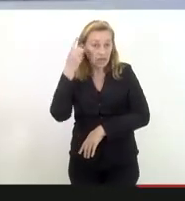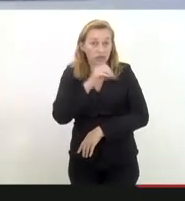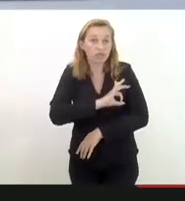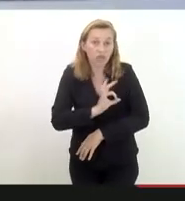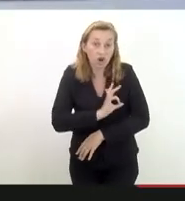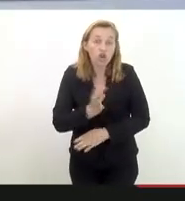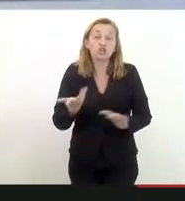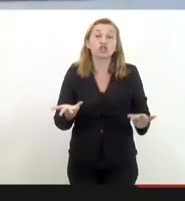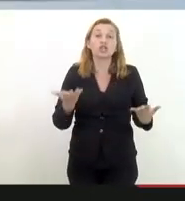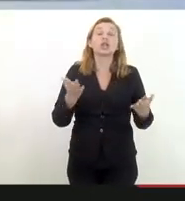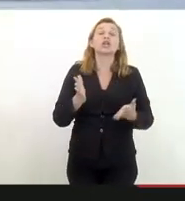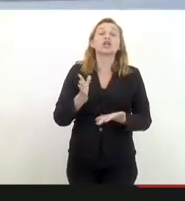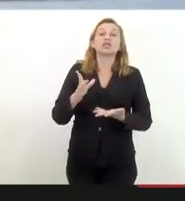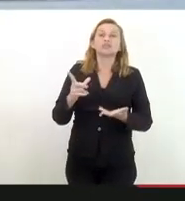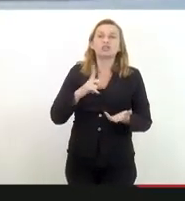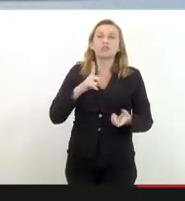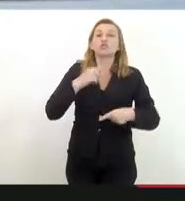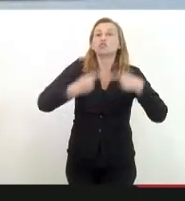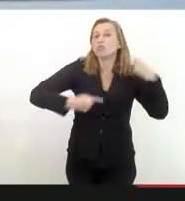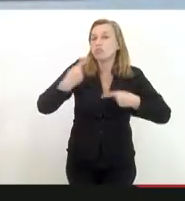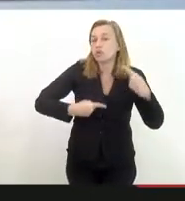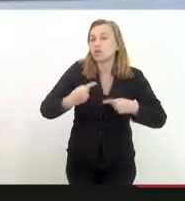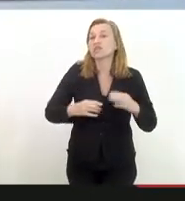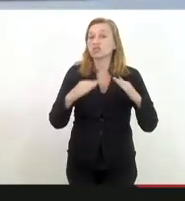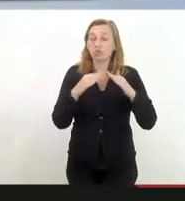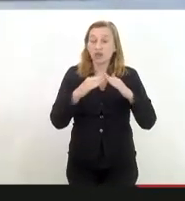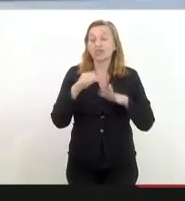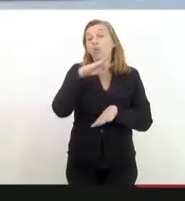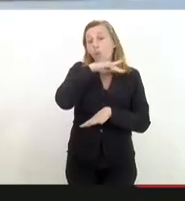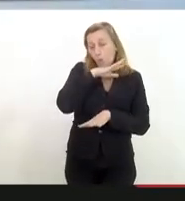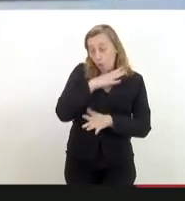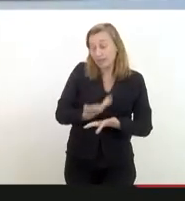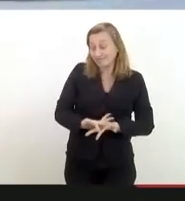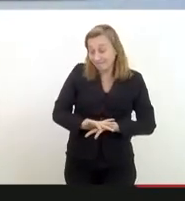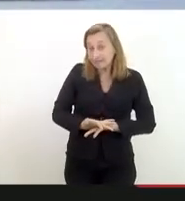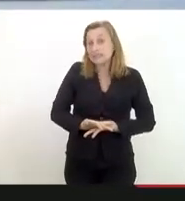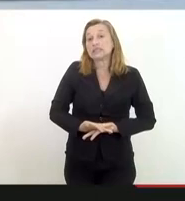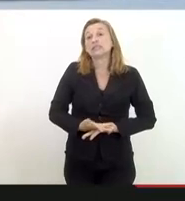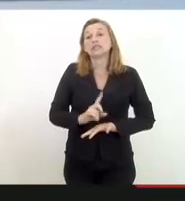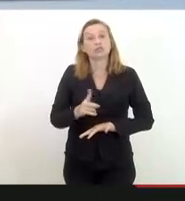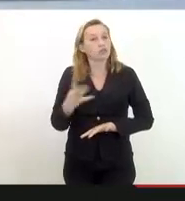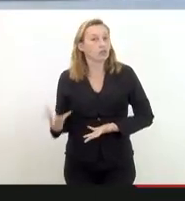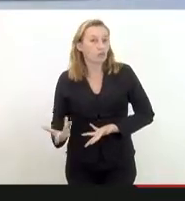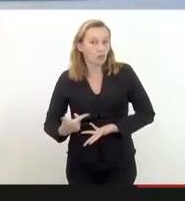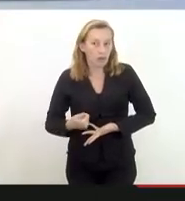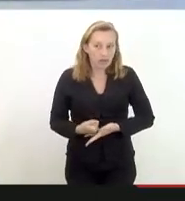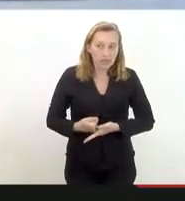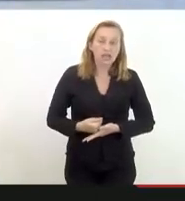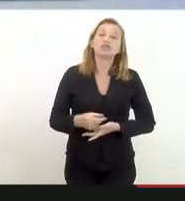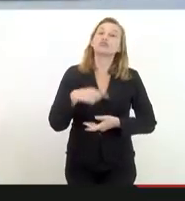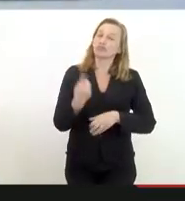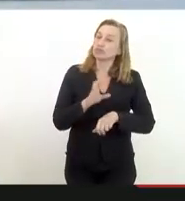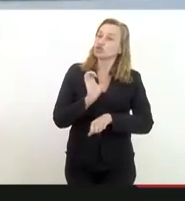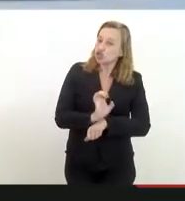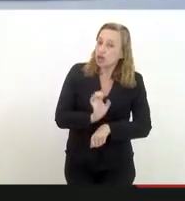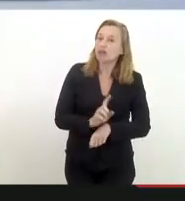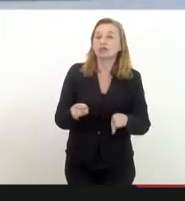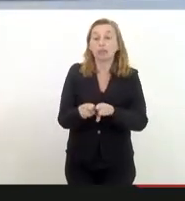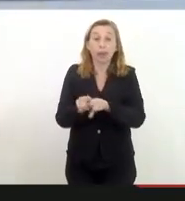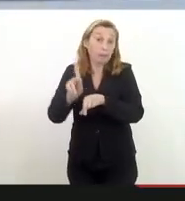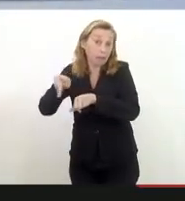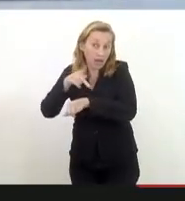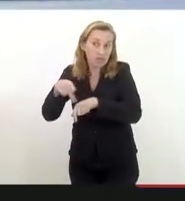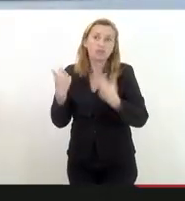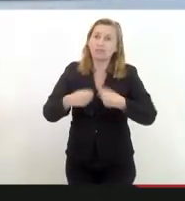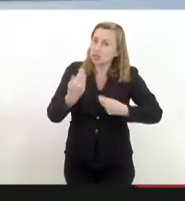Rocha, né? A gente tem uma política de habitação muito ruim, muito ineficaz no nosso estado e no nosso país. A gente